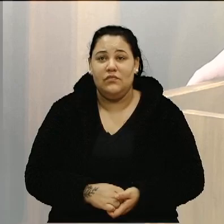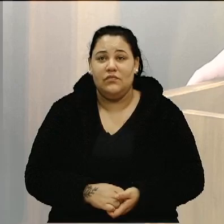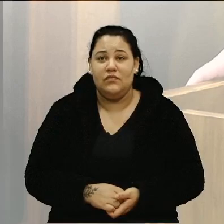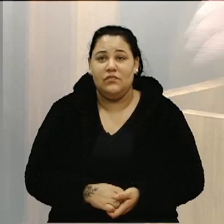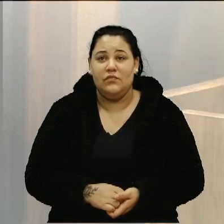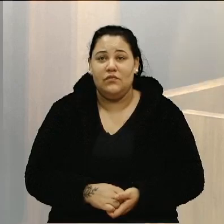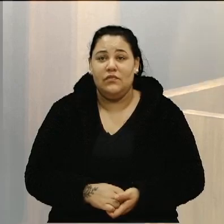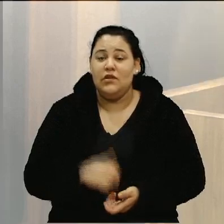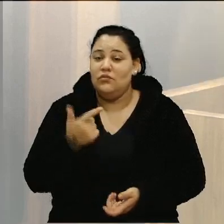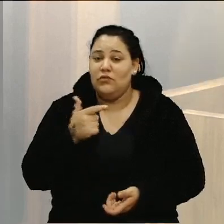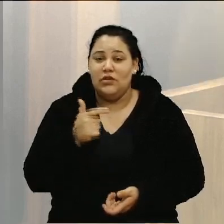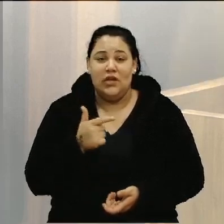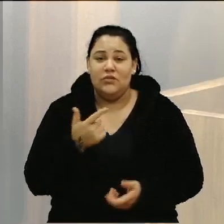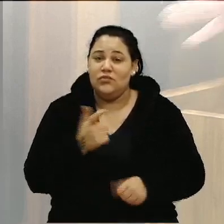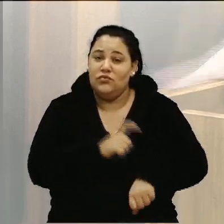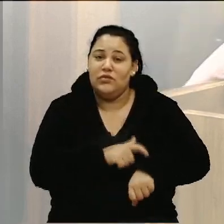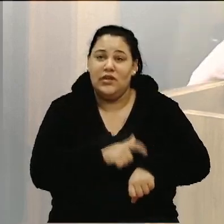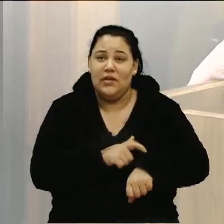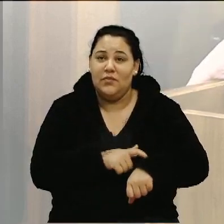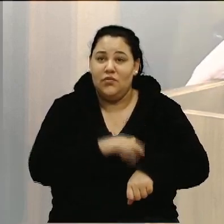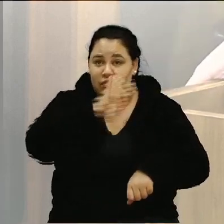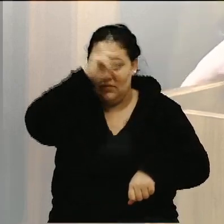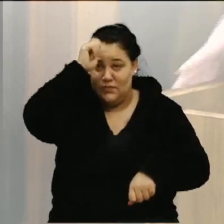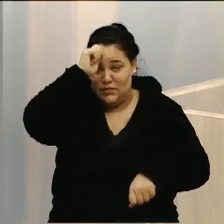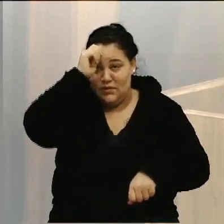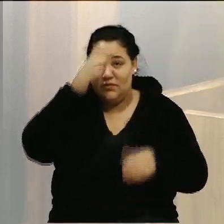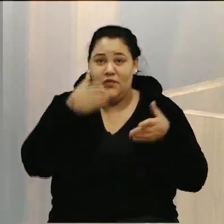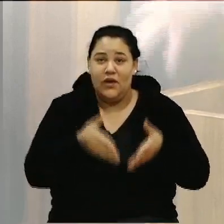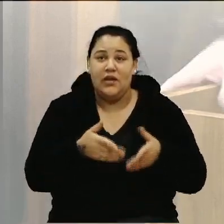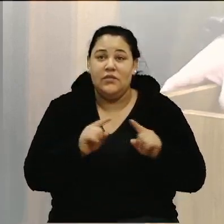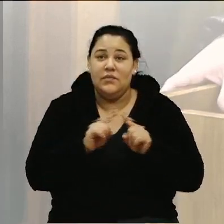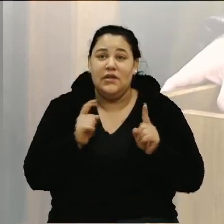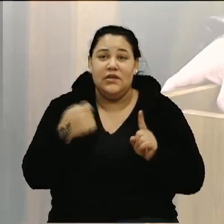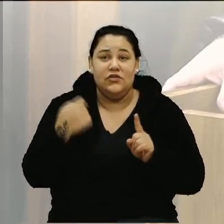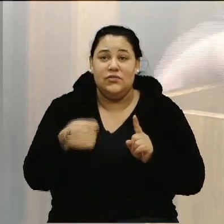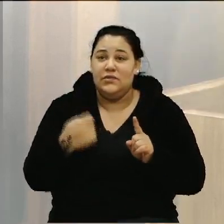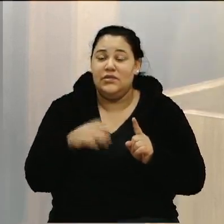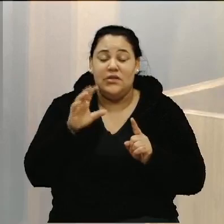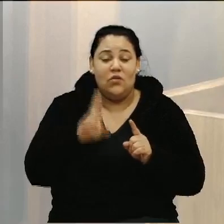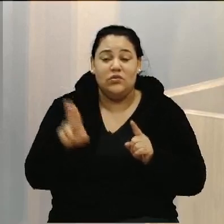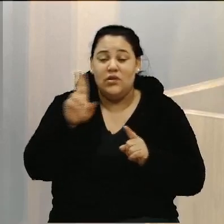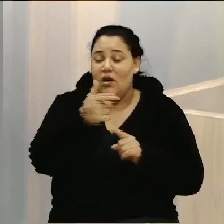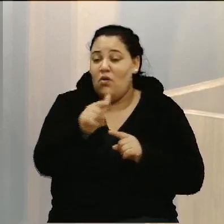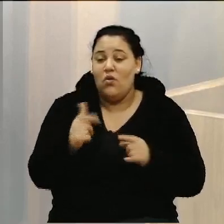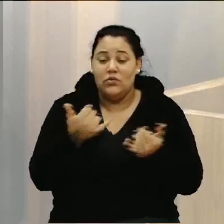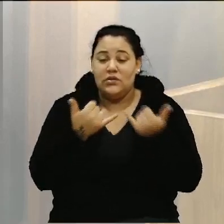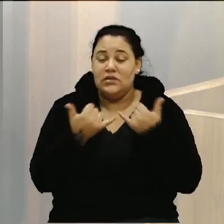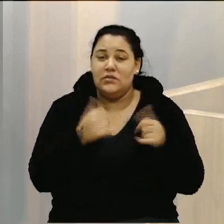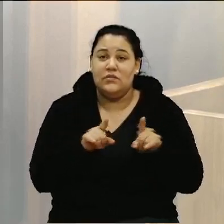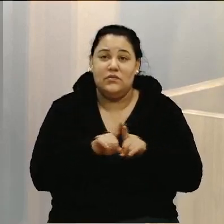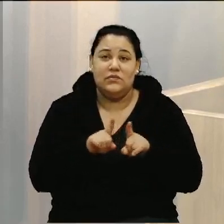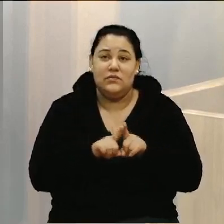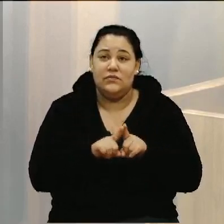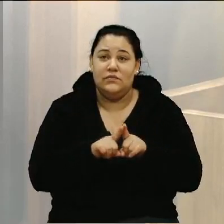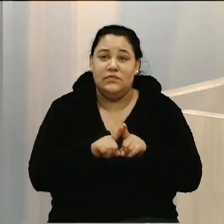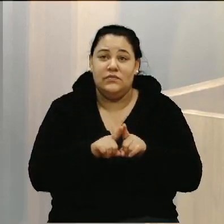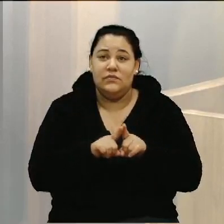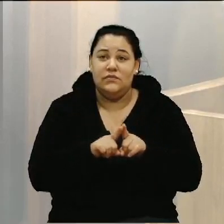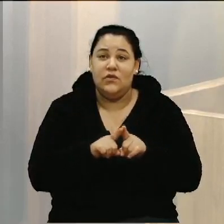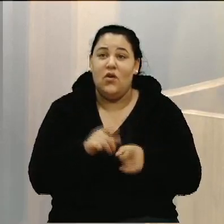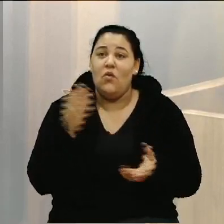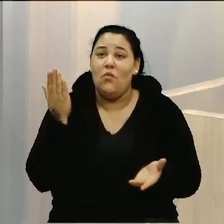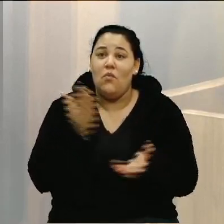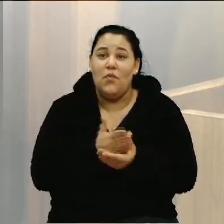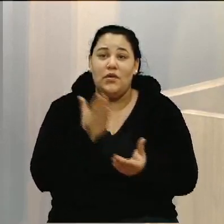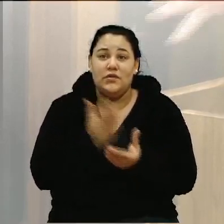uma previsão municipal em específico, mas a gente tem que pegar outros exemplos. Ou até mesmo processos